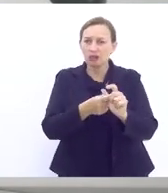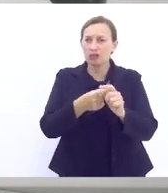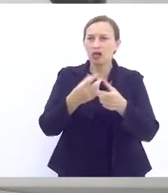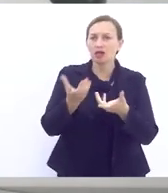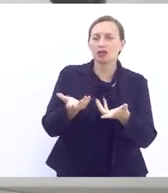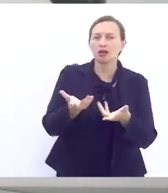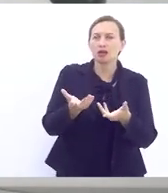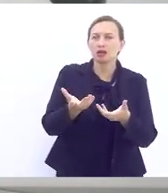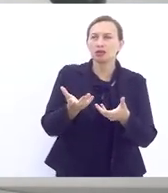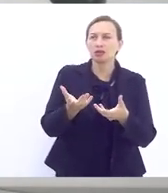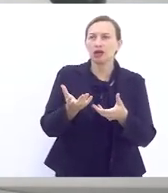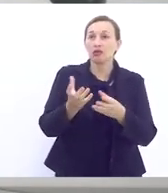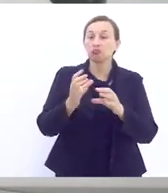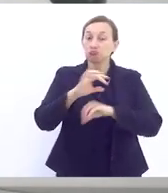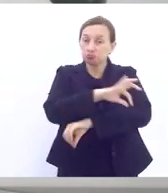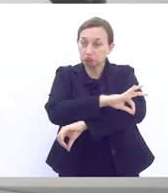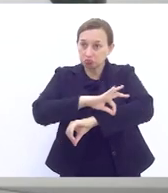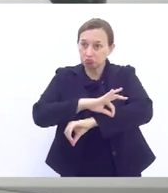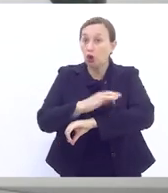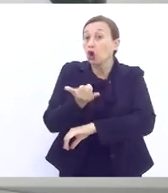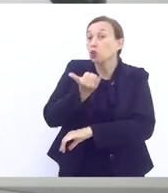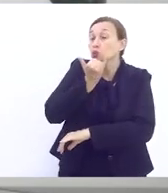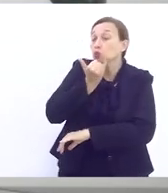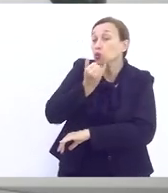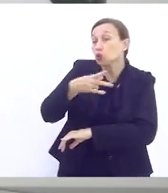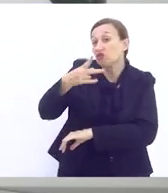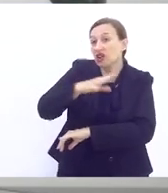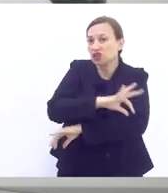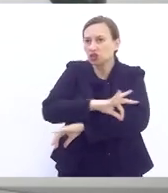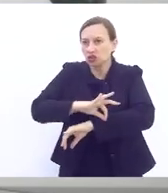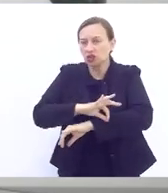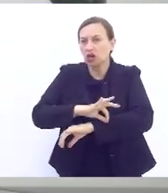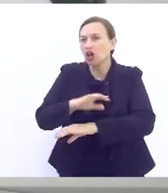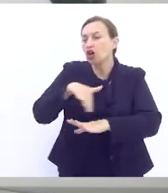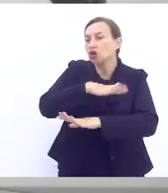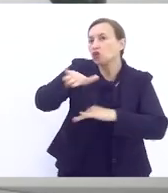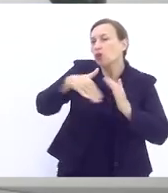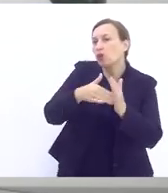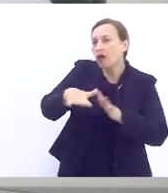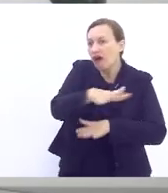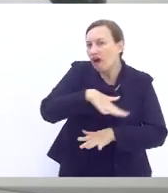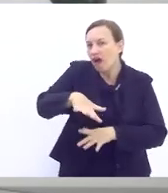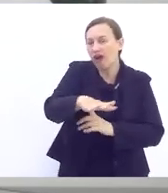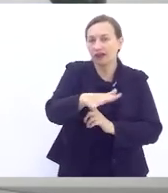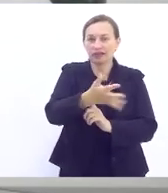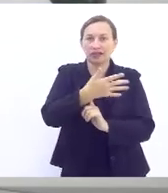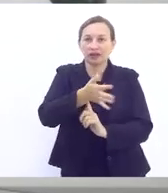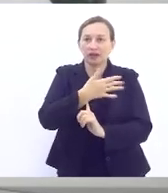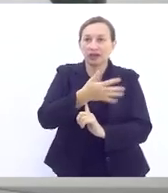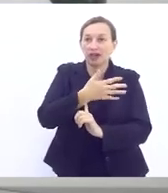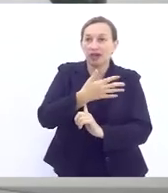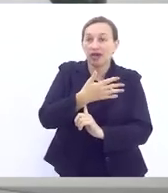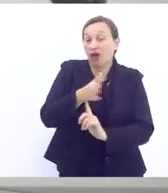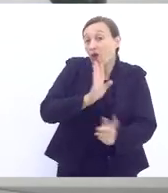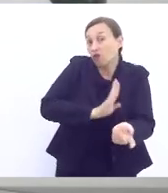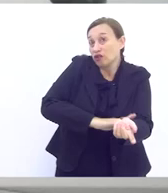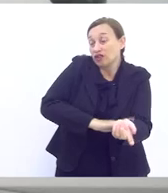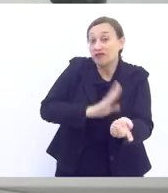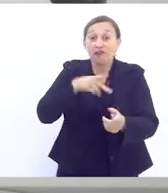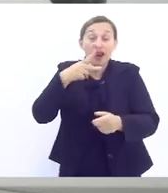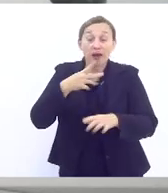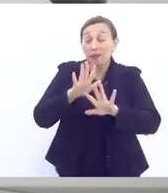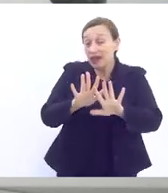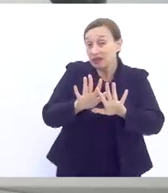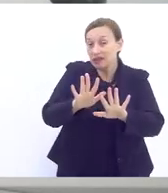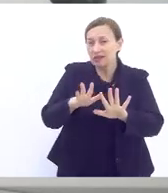engenharia e desculpa quando eu falo engenharia tô falando da área tecnológica é a mania de falar pelo CREA né mas a gente